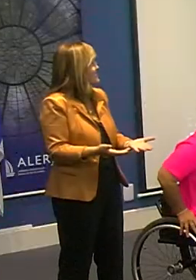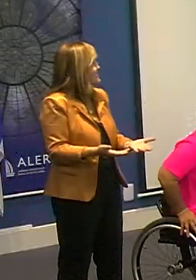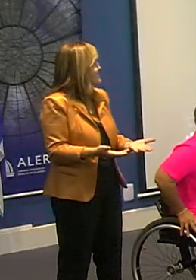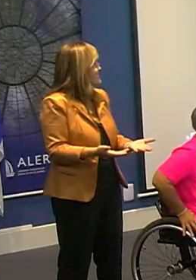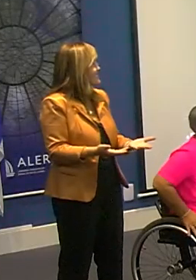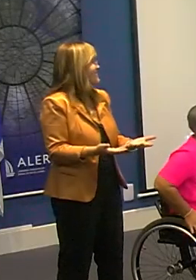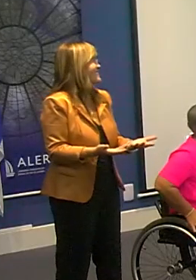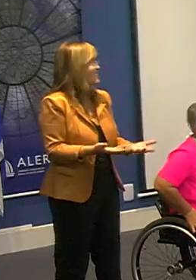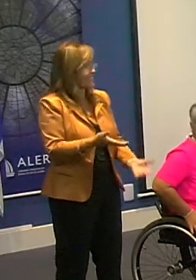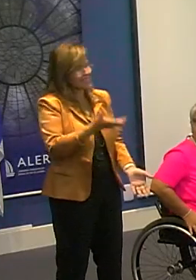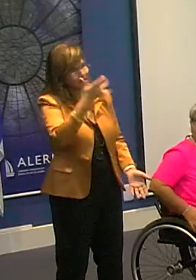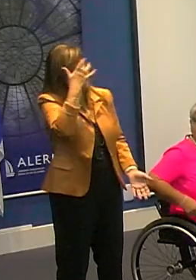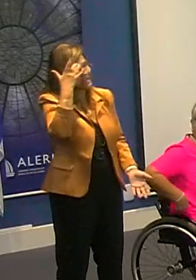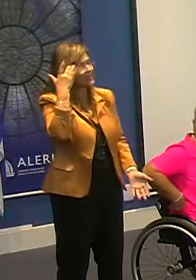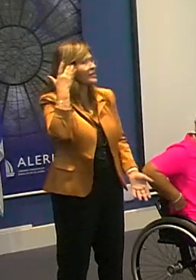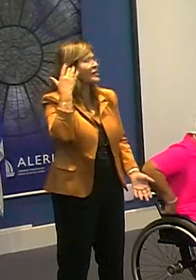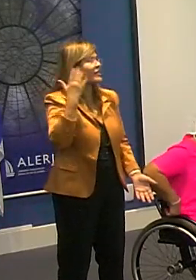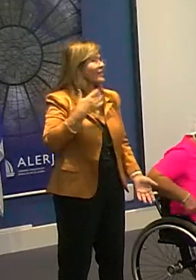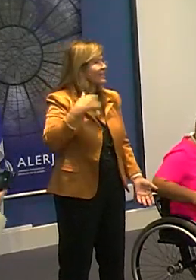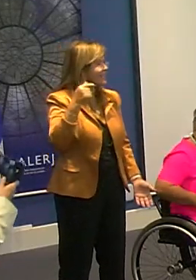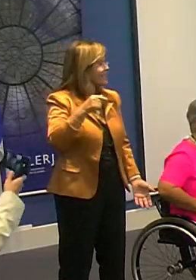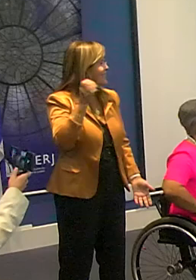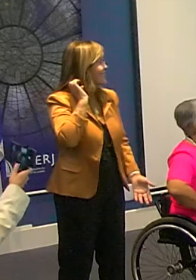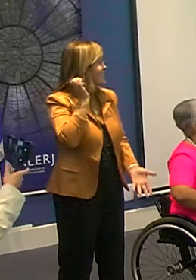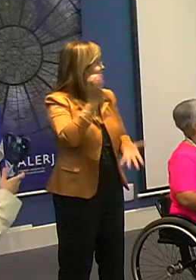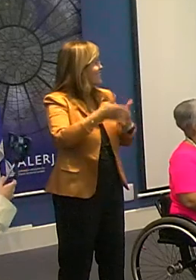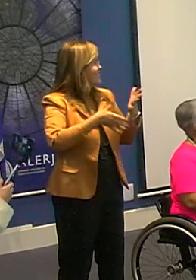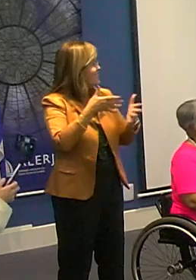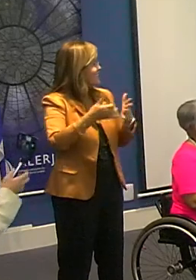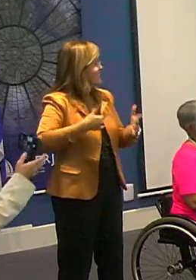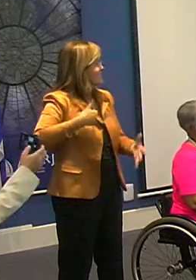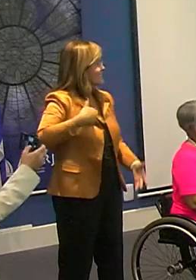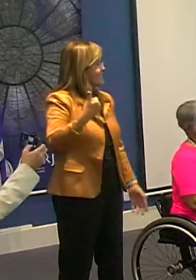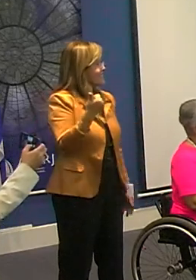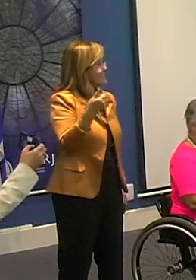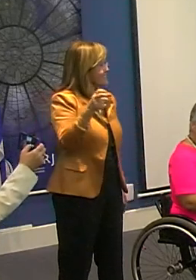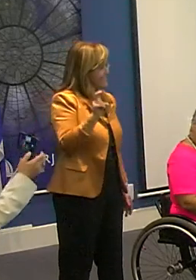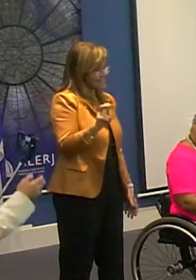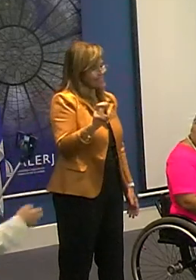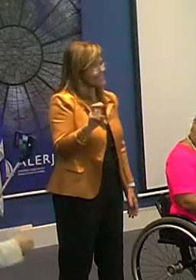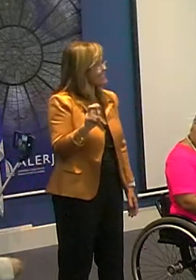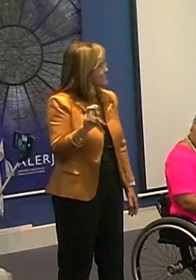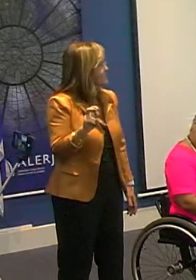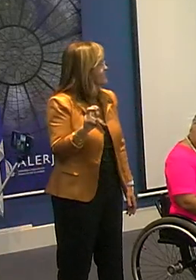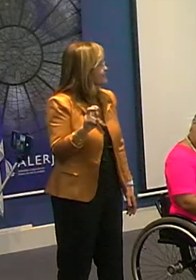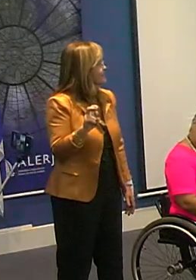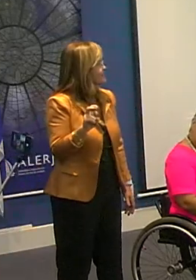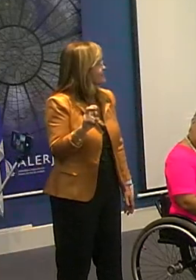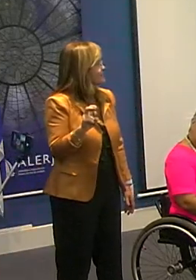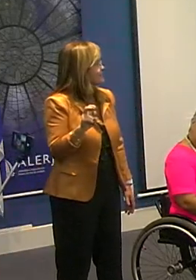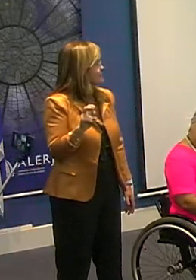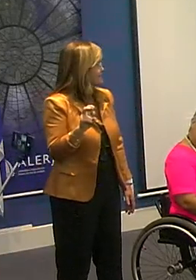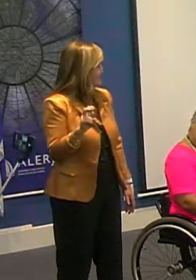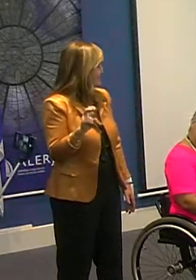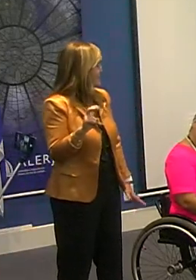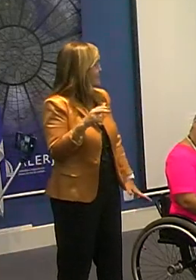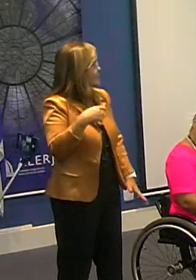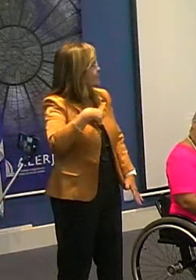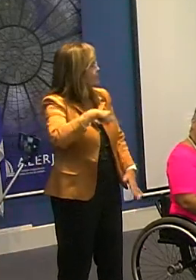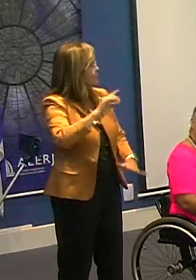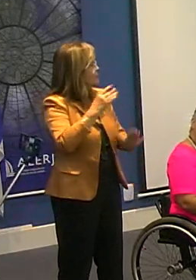está fazendo os gestos, né? Eu, com 15 anos de idade, eu fui para o